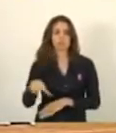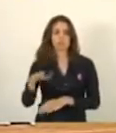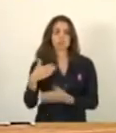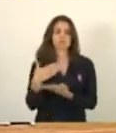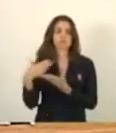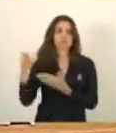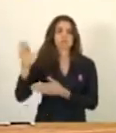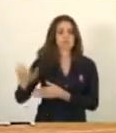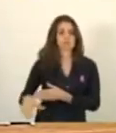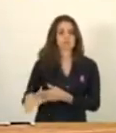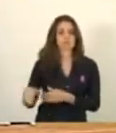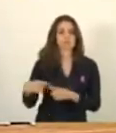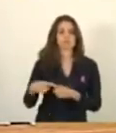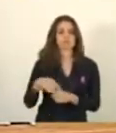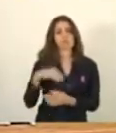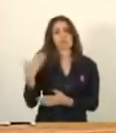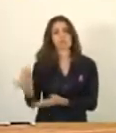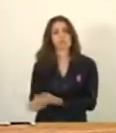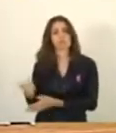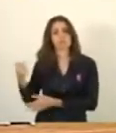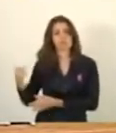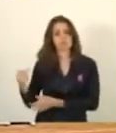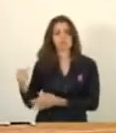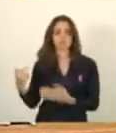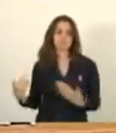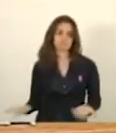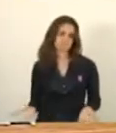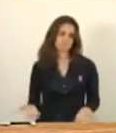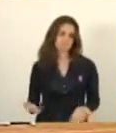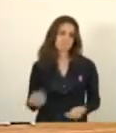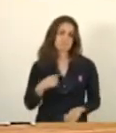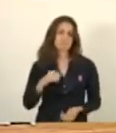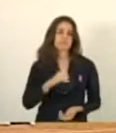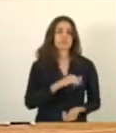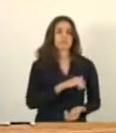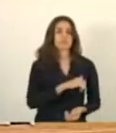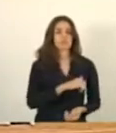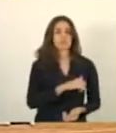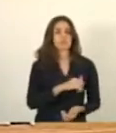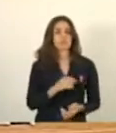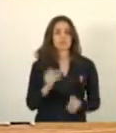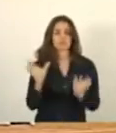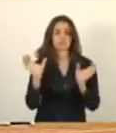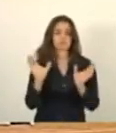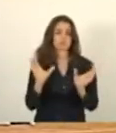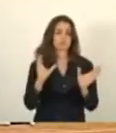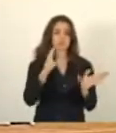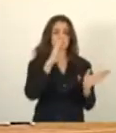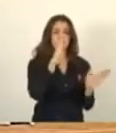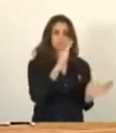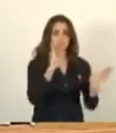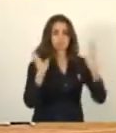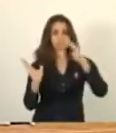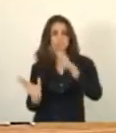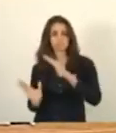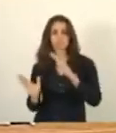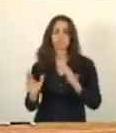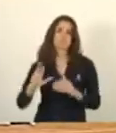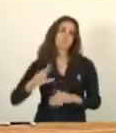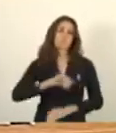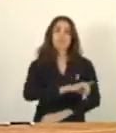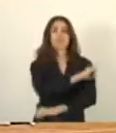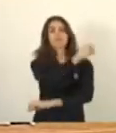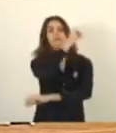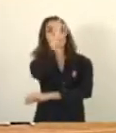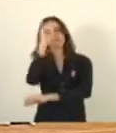turno vespertino, que vai até 7 horas da noite. Ora, se eu tenho uma escola com 2 turnos, muito obviamente não é uma